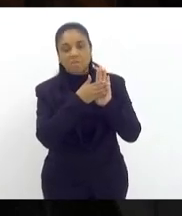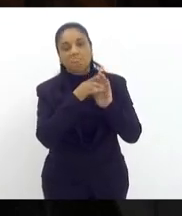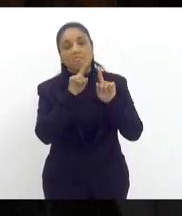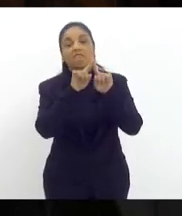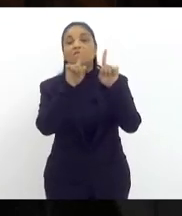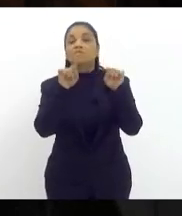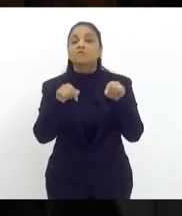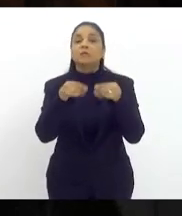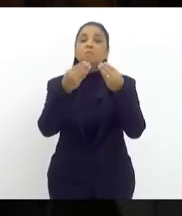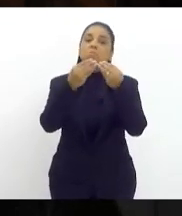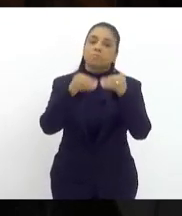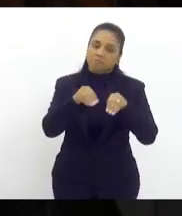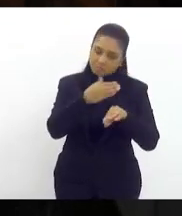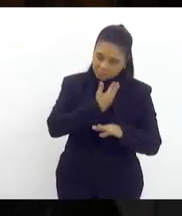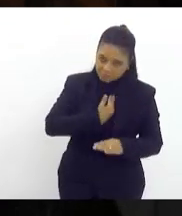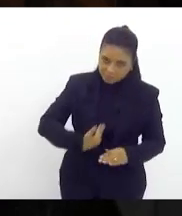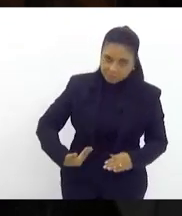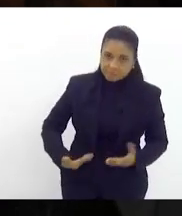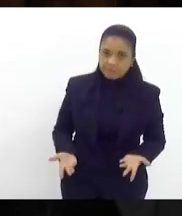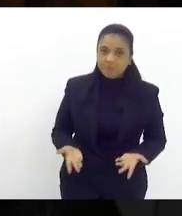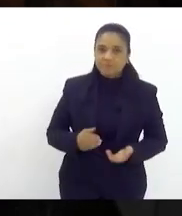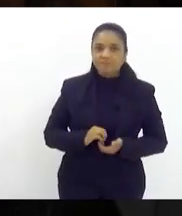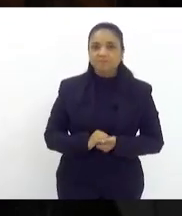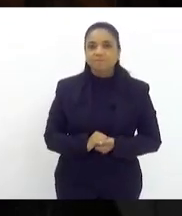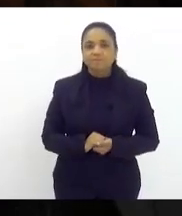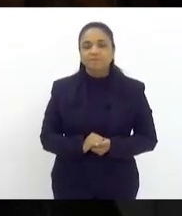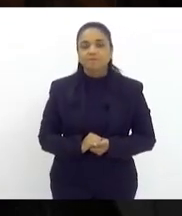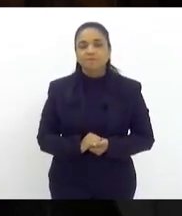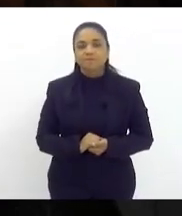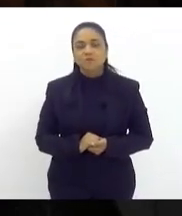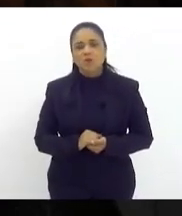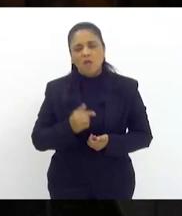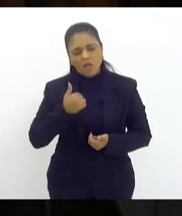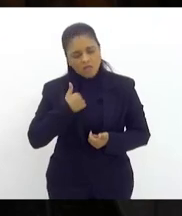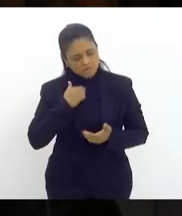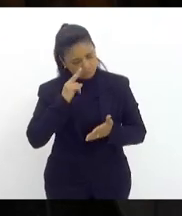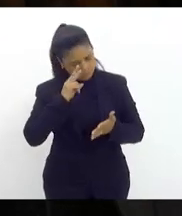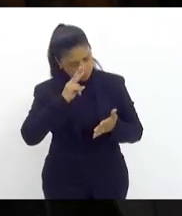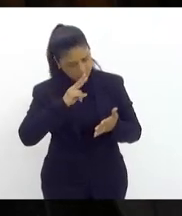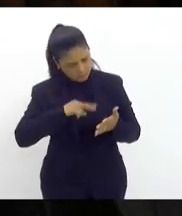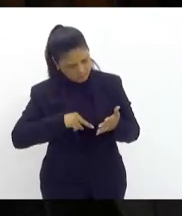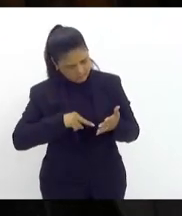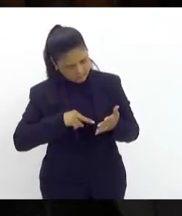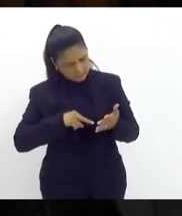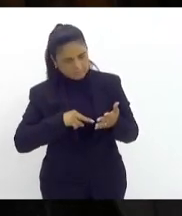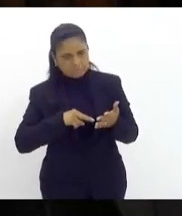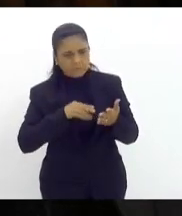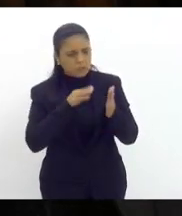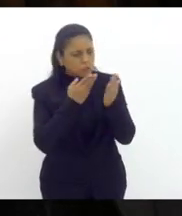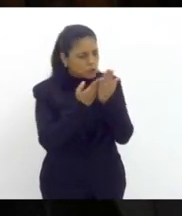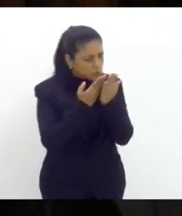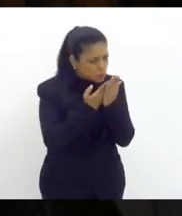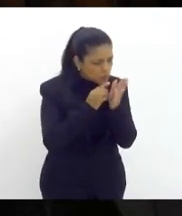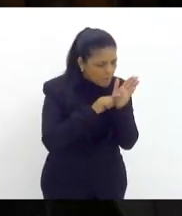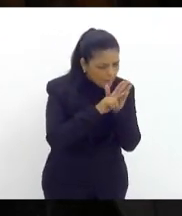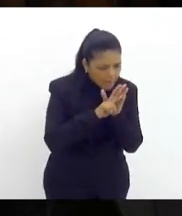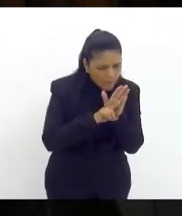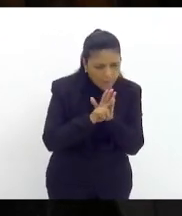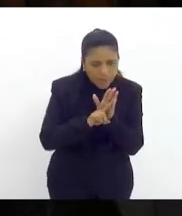o funcionalismo público eu quando li e fui verificar entrando